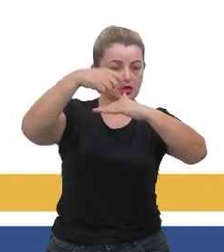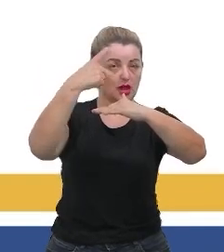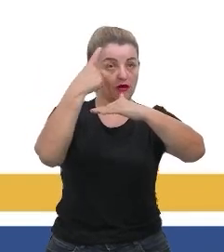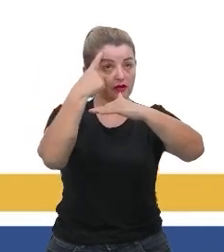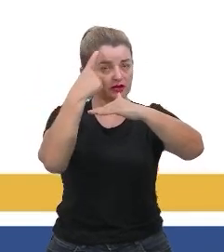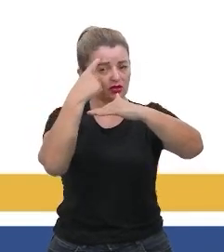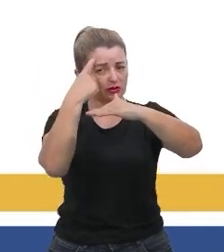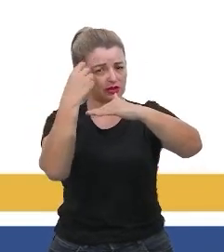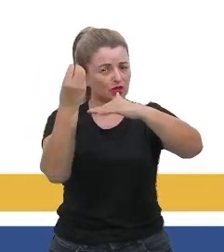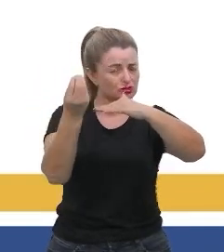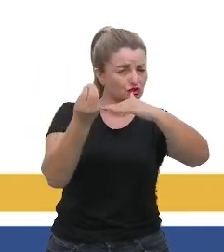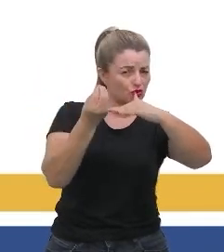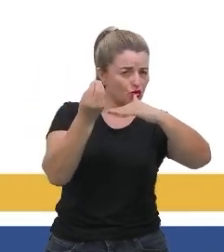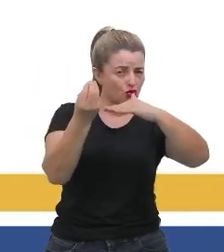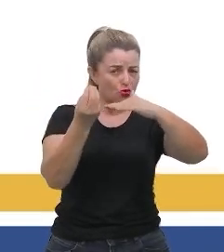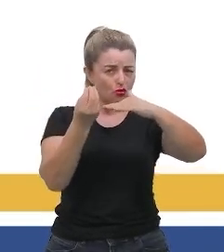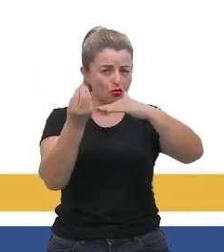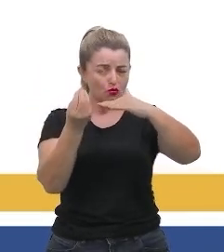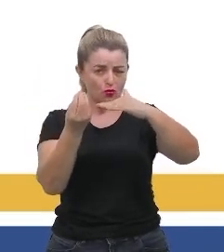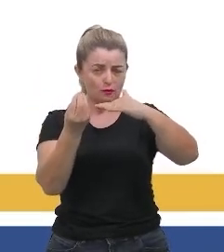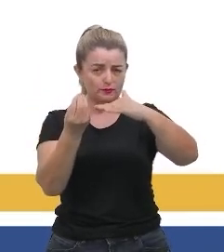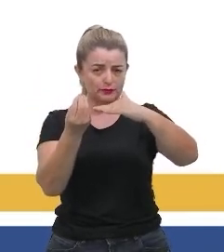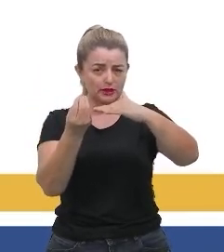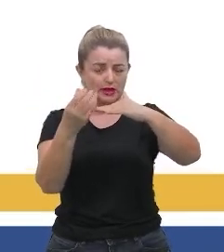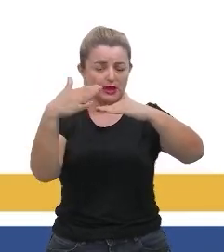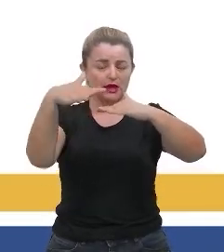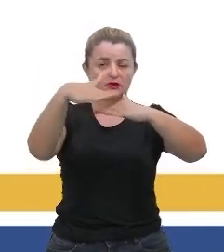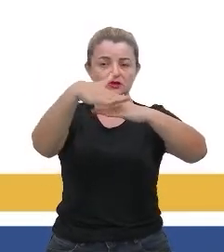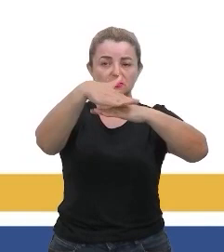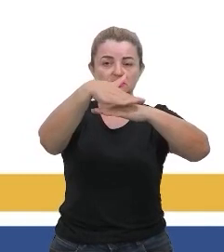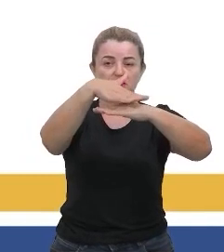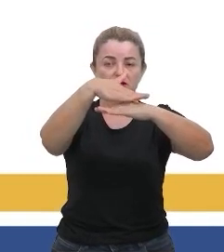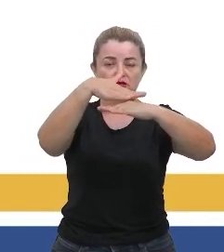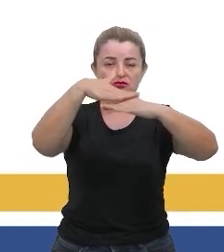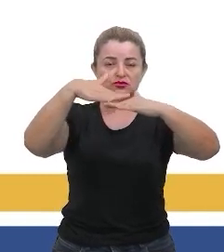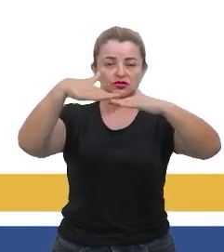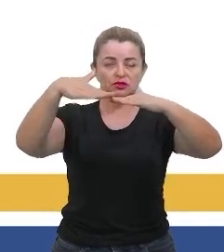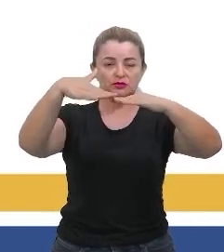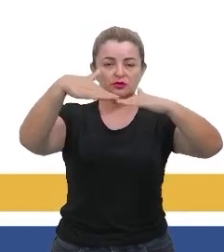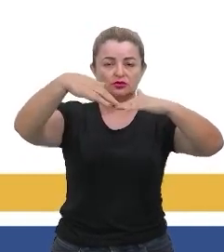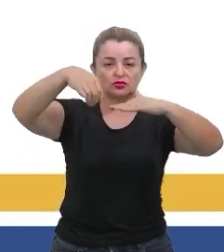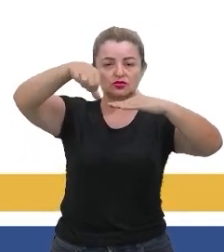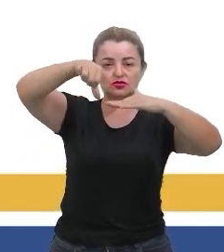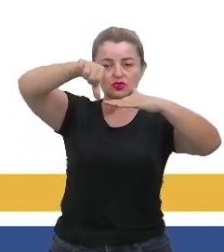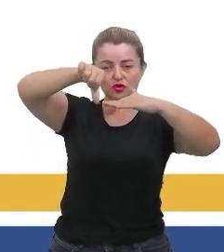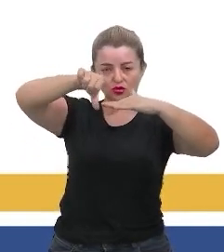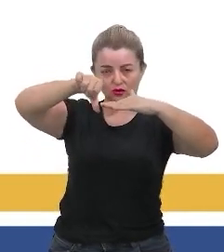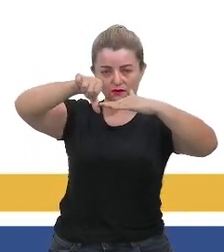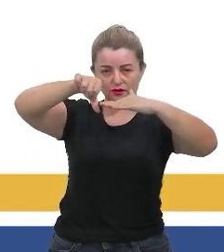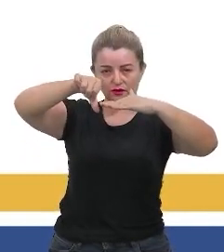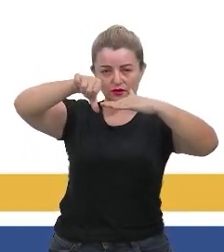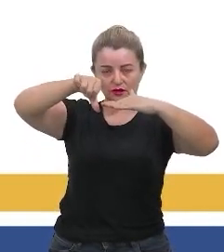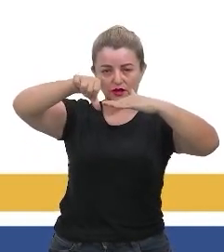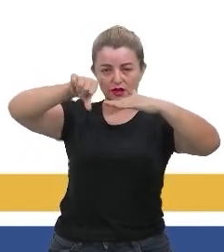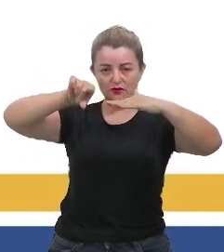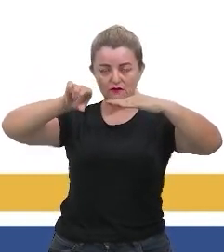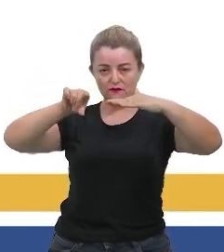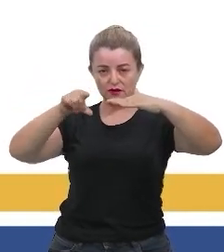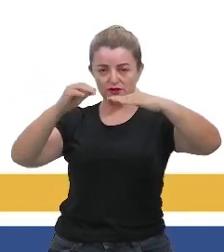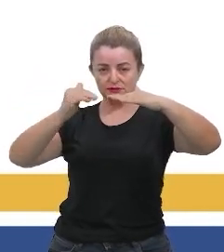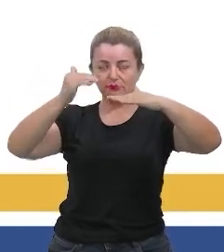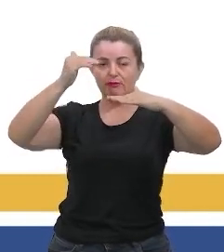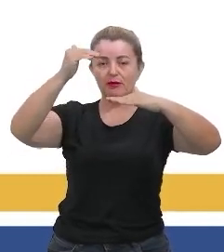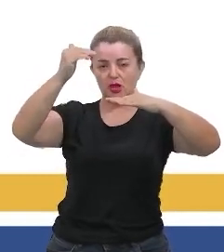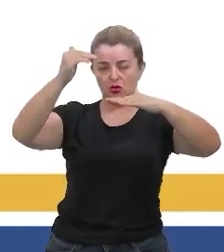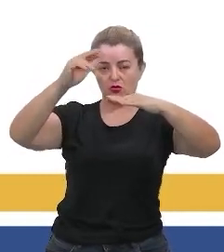Se você olhar aqui, ó, o diâmetro é 9 e ele é 3 vezes maior do que o diâmetro da base. Lembra que a gente fez o desenhozinho